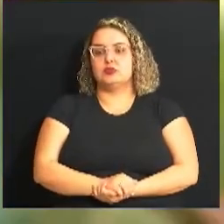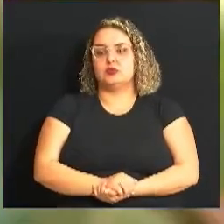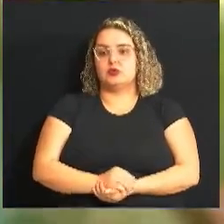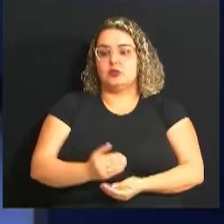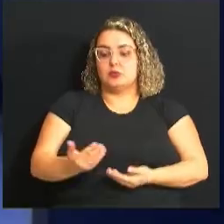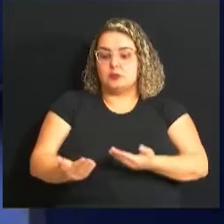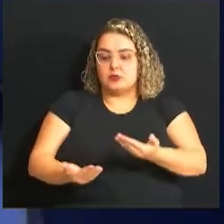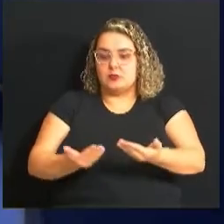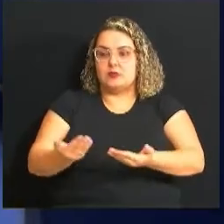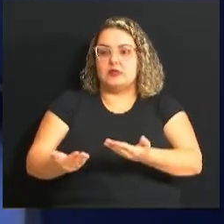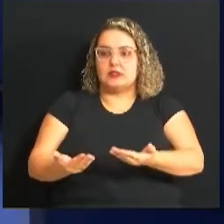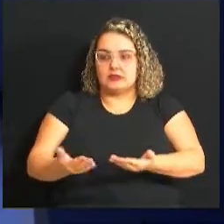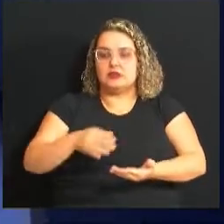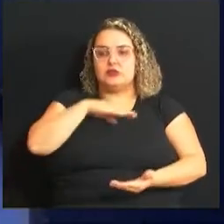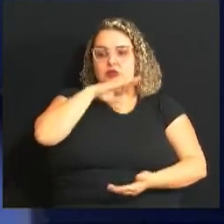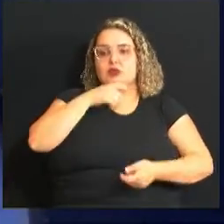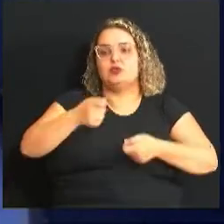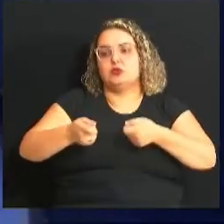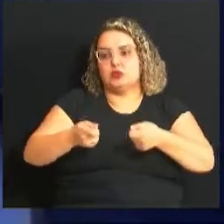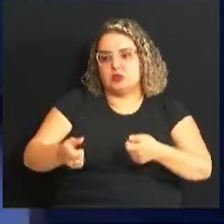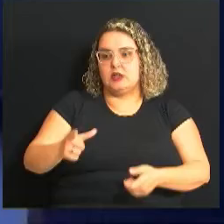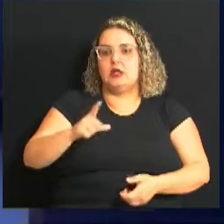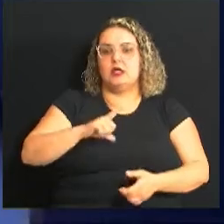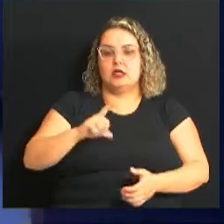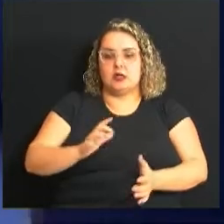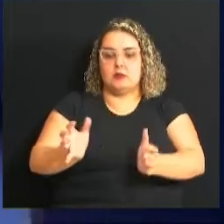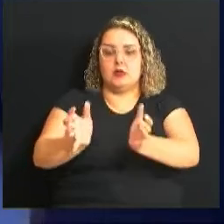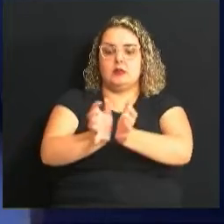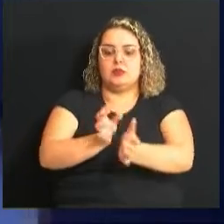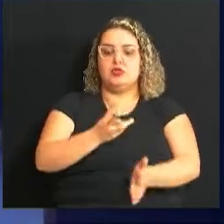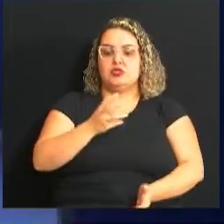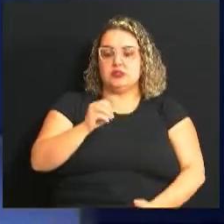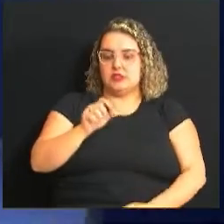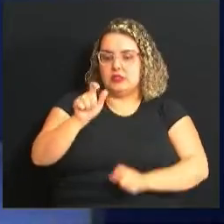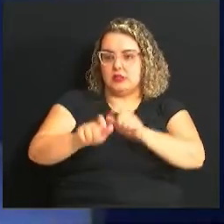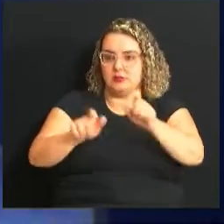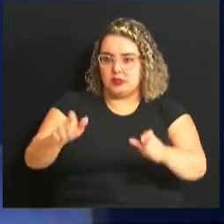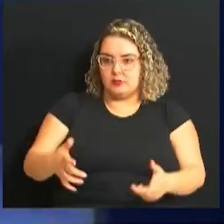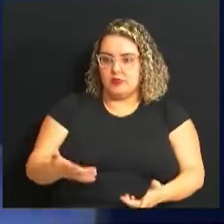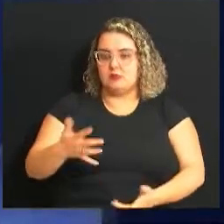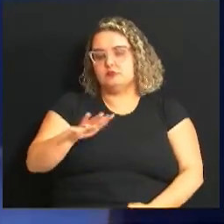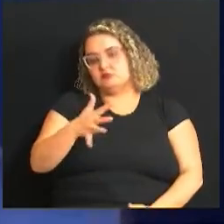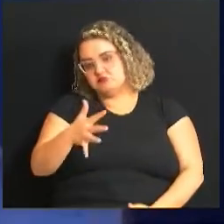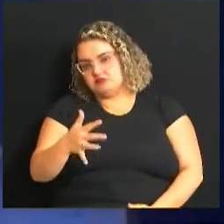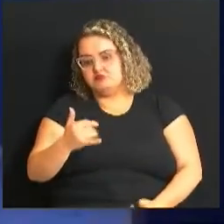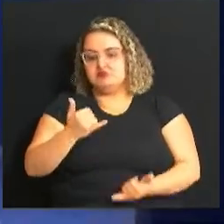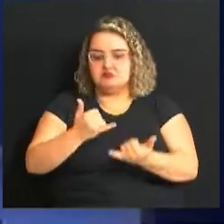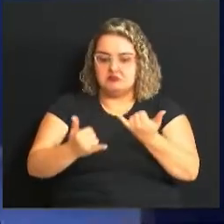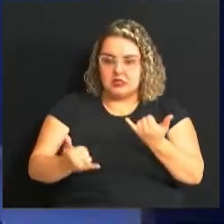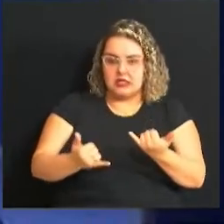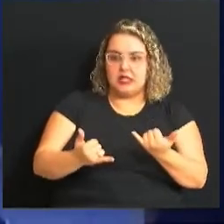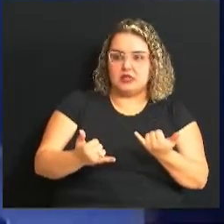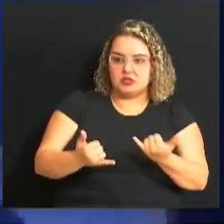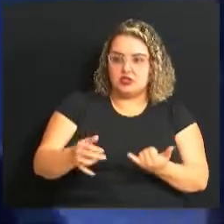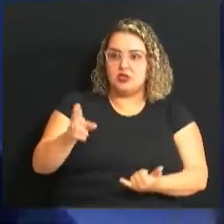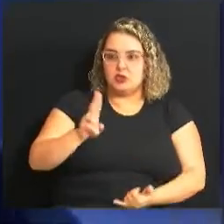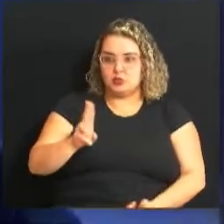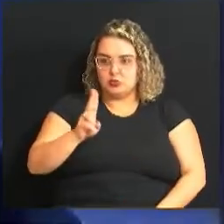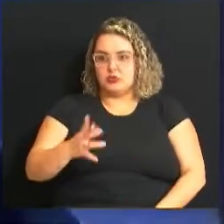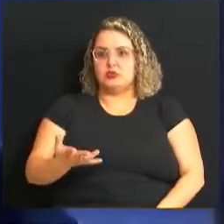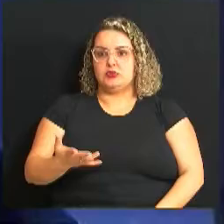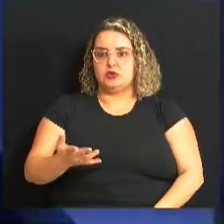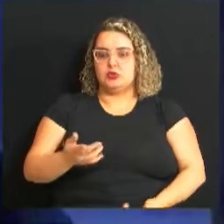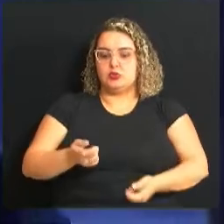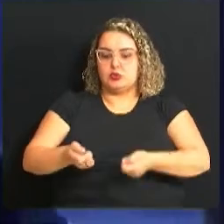ele é todo feito com controle. Nós temos uma equipe de 30 pessoas, sendo que aproximadamente metade é usada na parte de